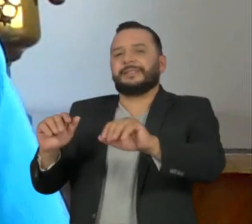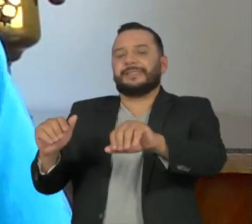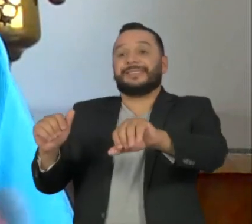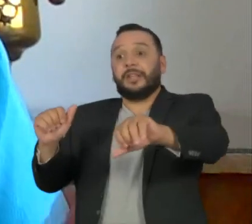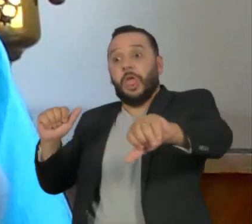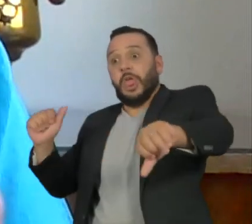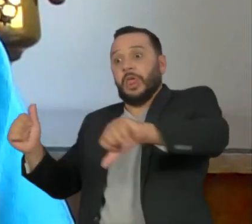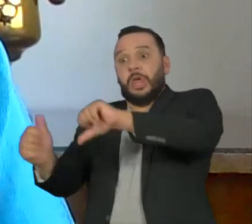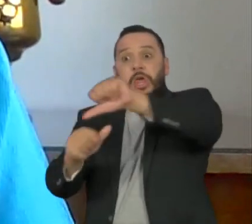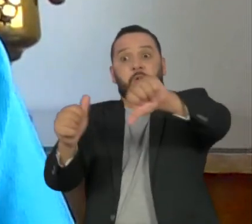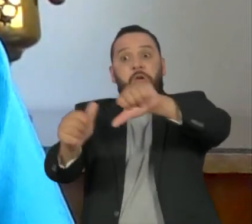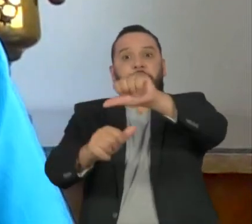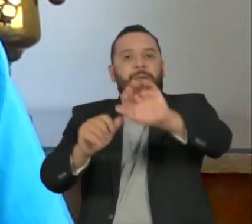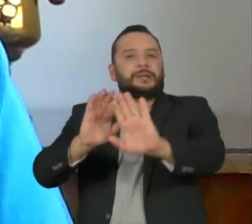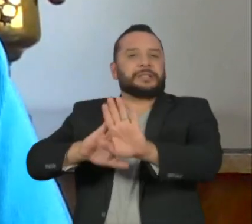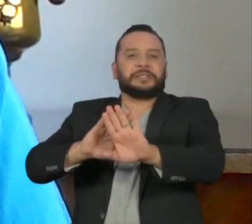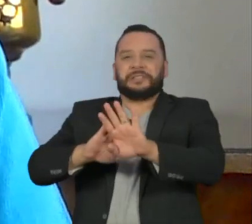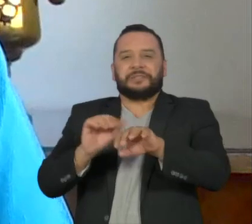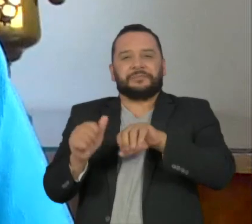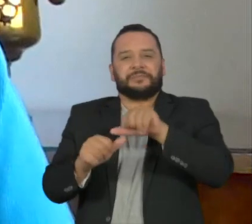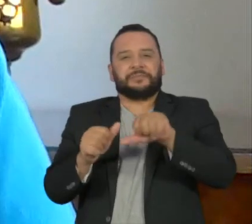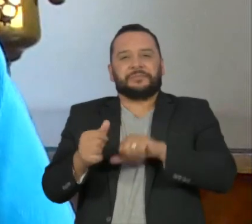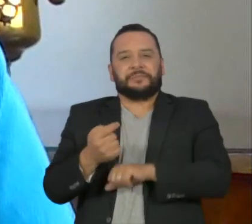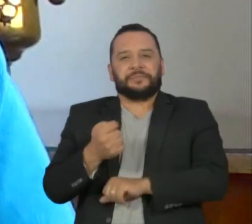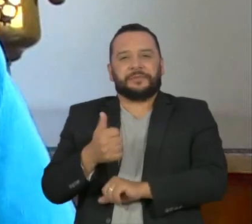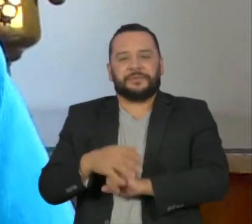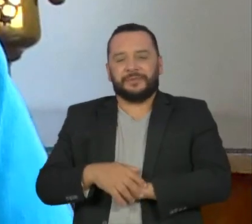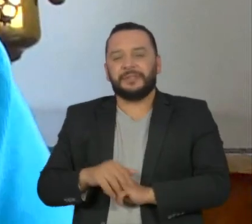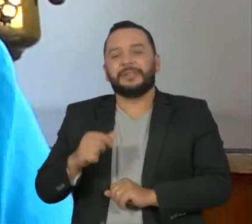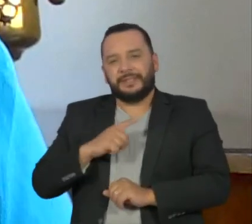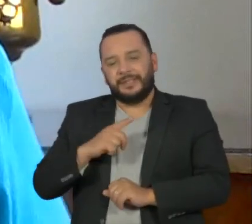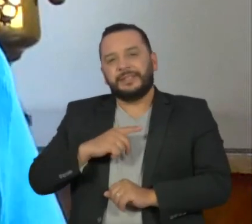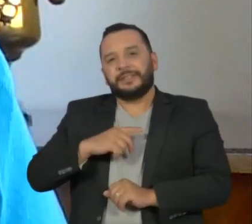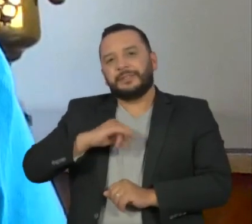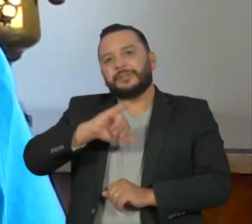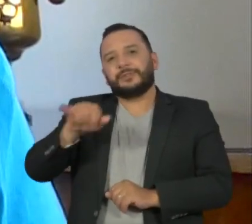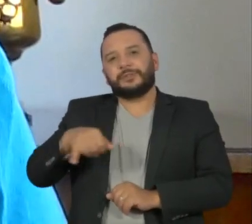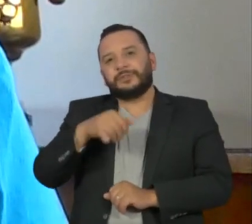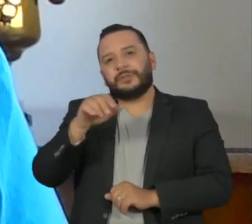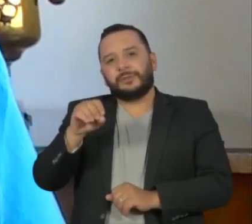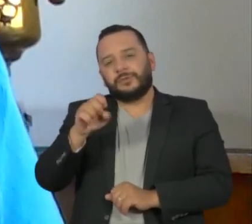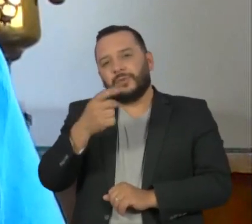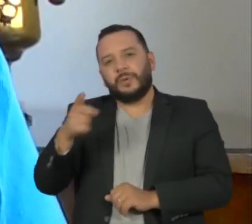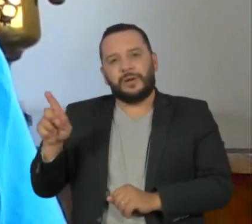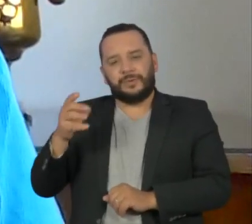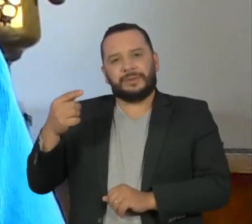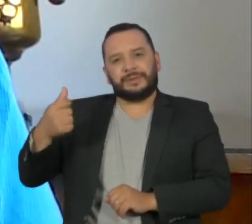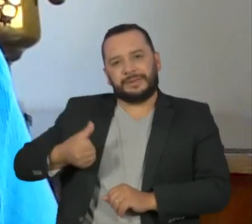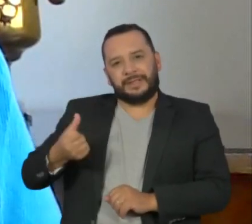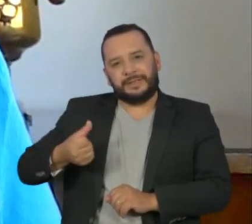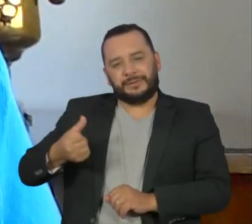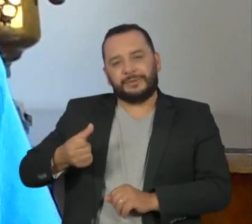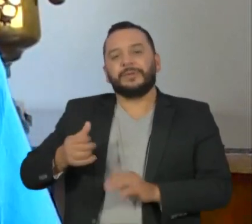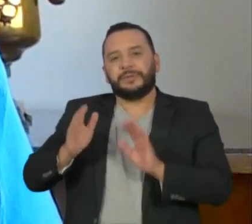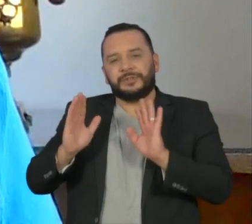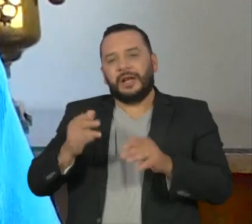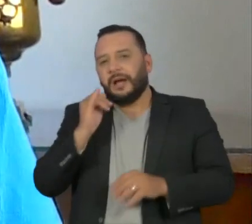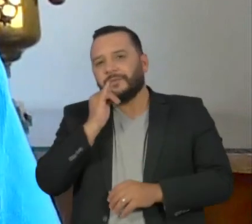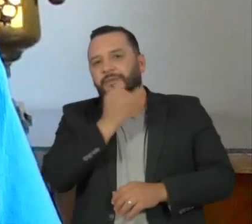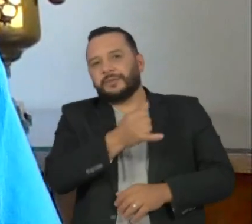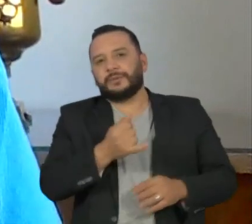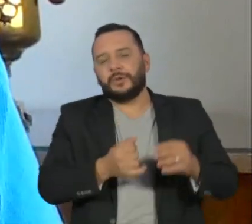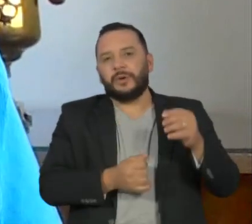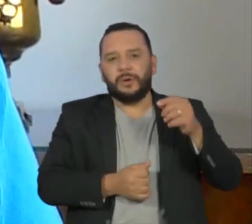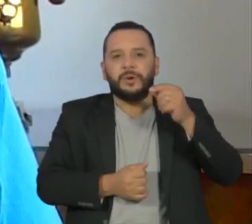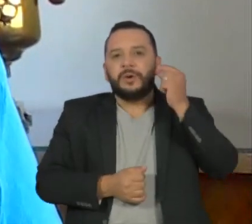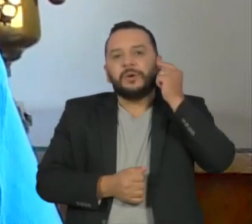mudança. Se Dom João VI, antes de sair, avisou Dom Pedro, que ficou como regente, que tinha ficado